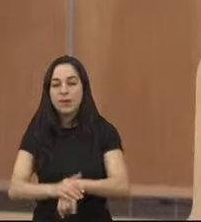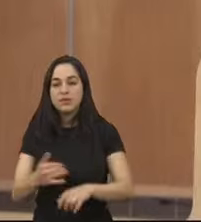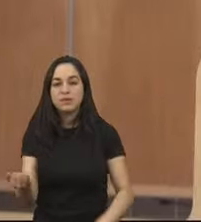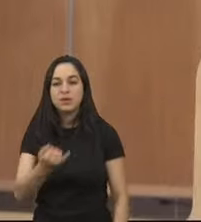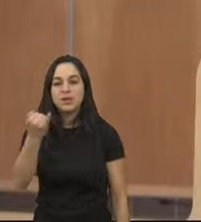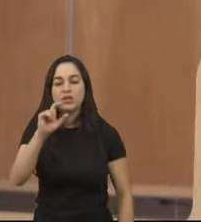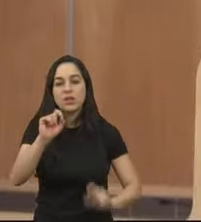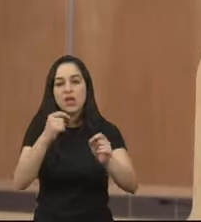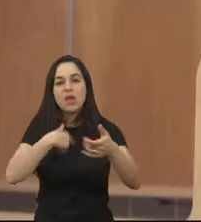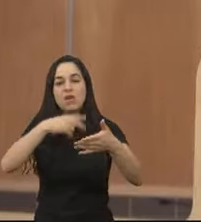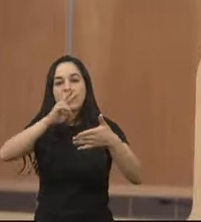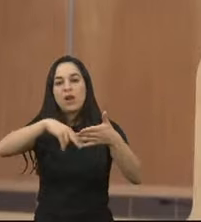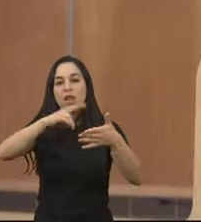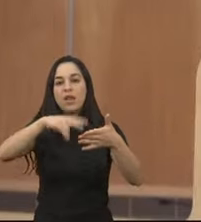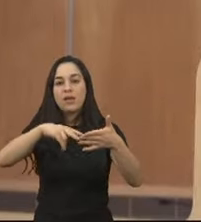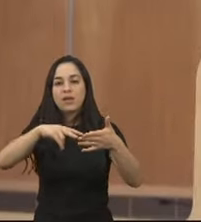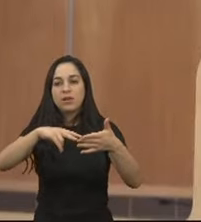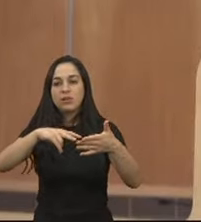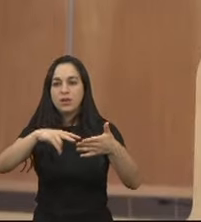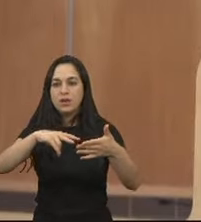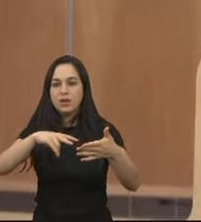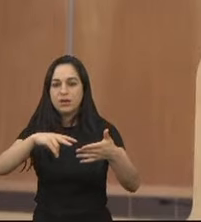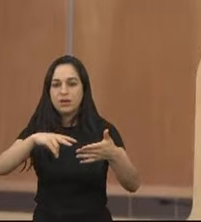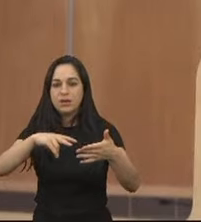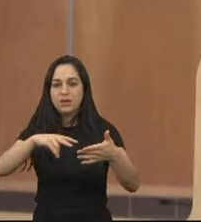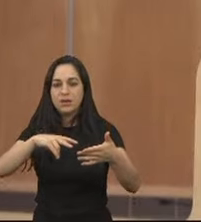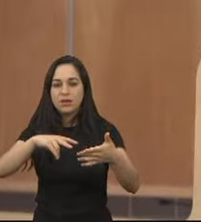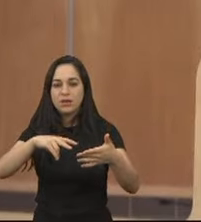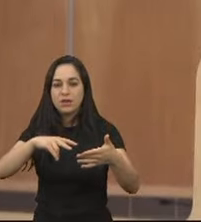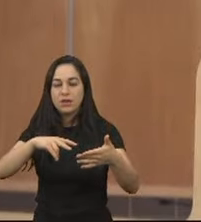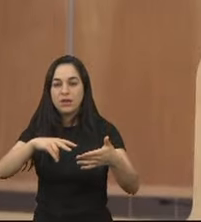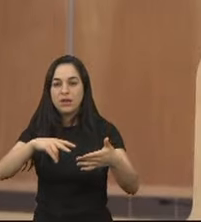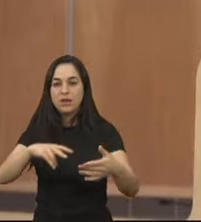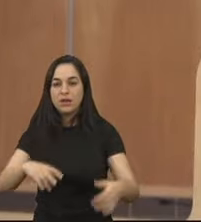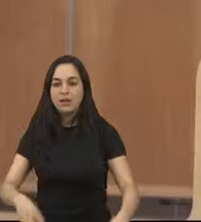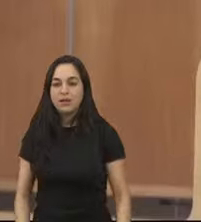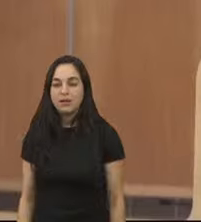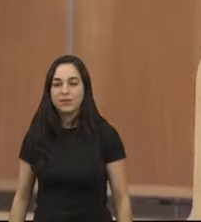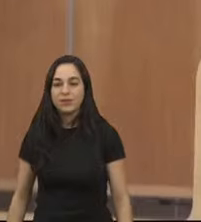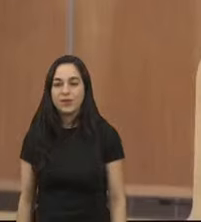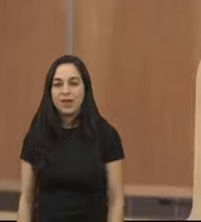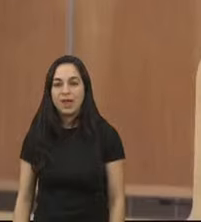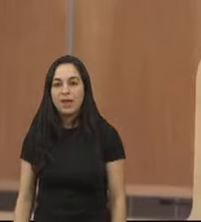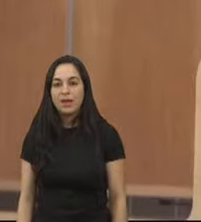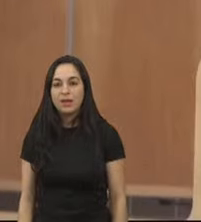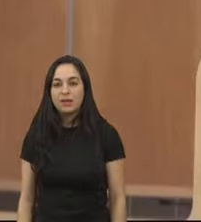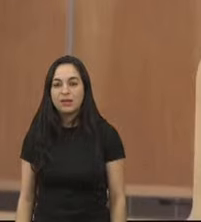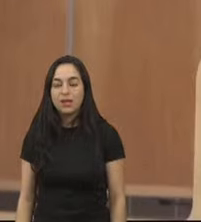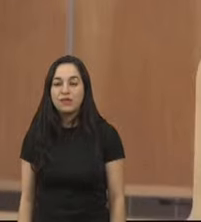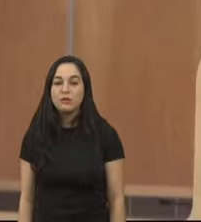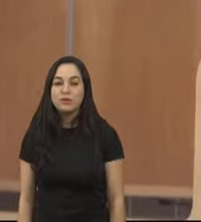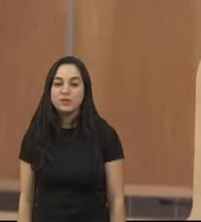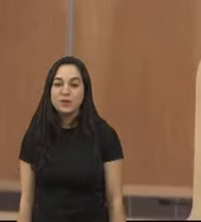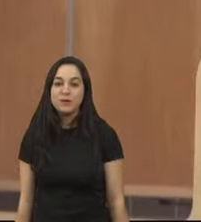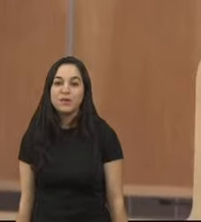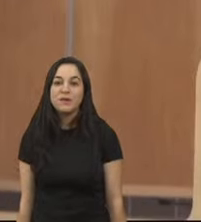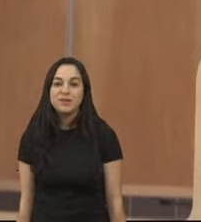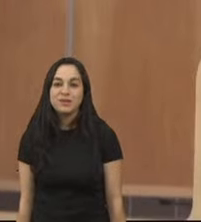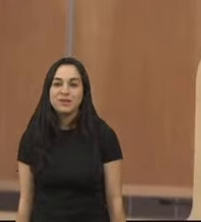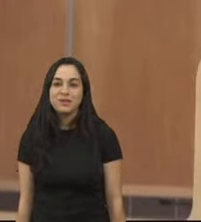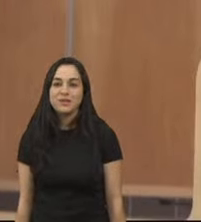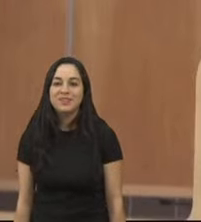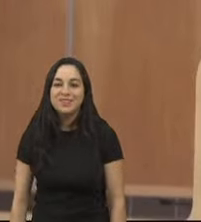ler aqui um pouquinho a mensagem que o prefeito passou para a gente, né? A gente pensar também numa capacitação para as pessoas que são